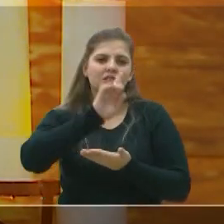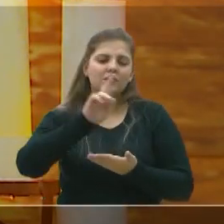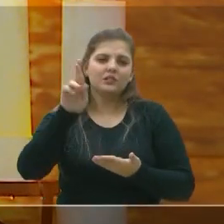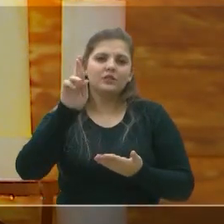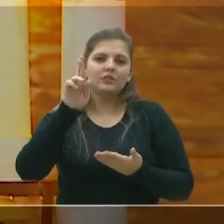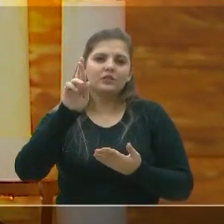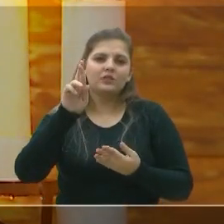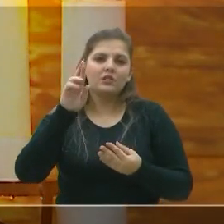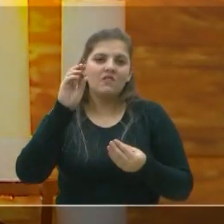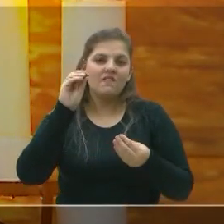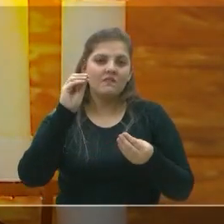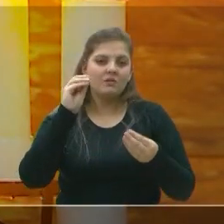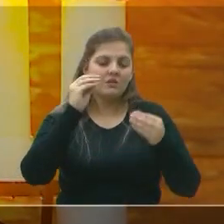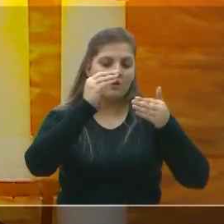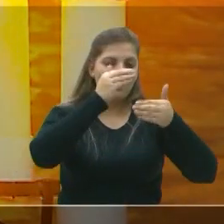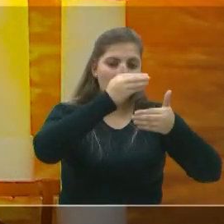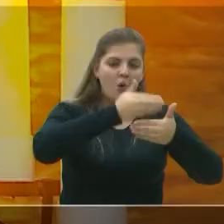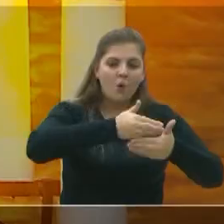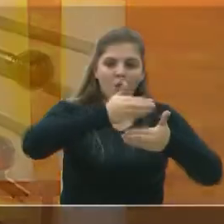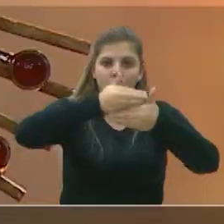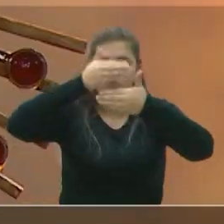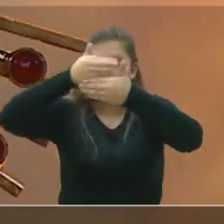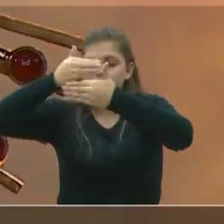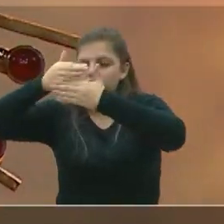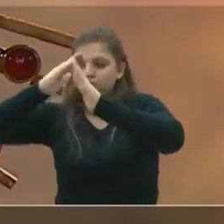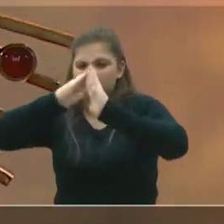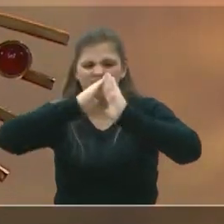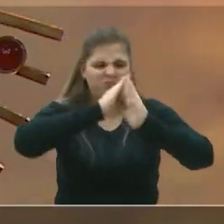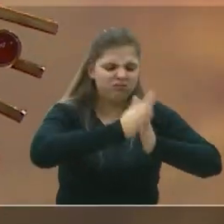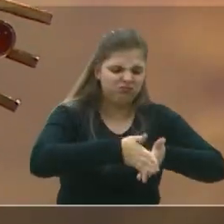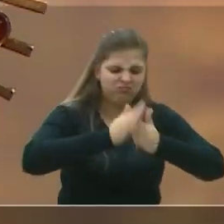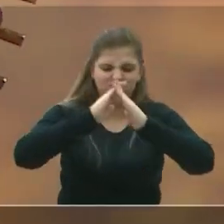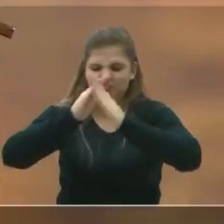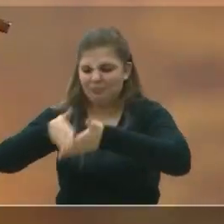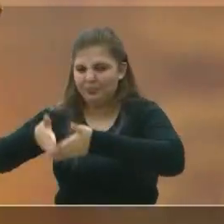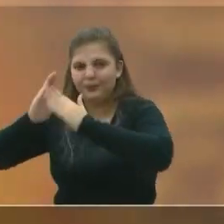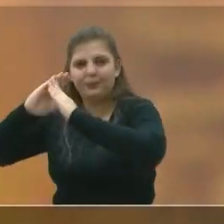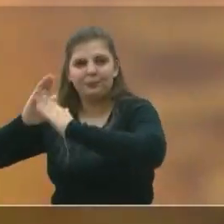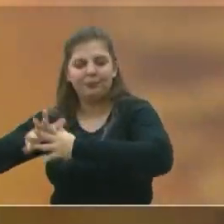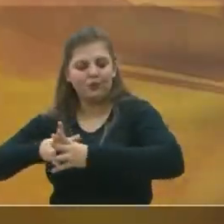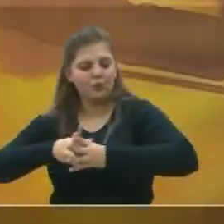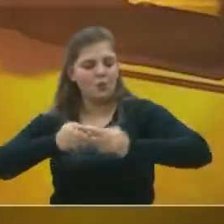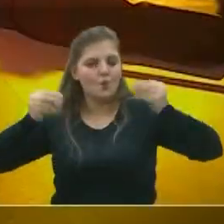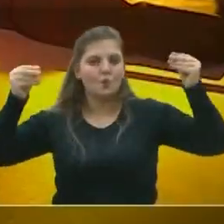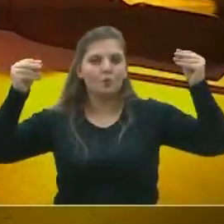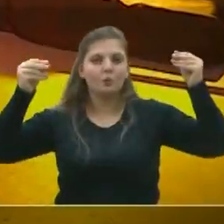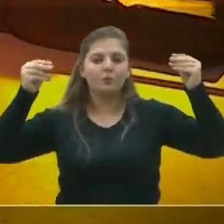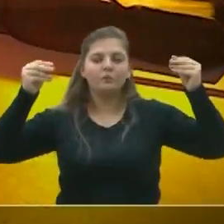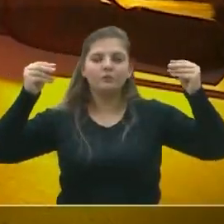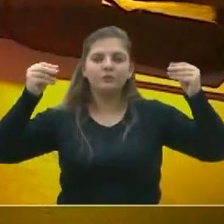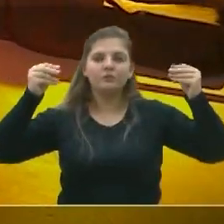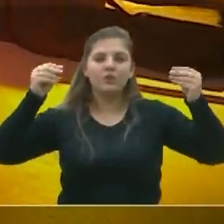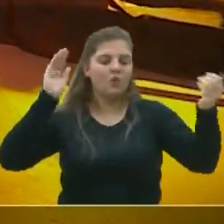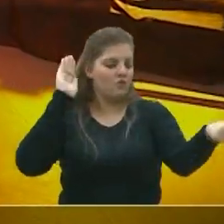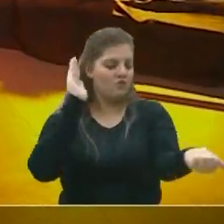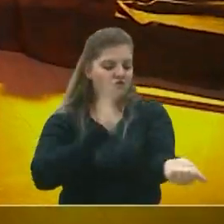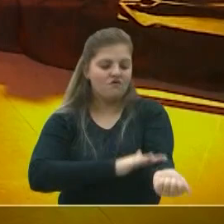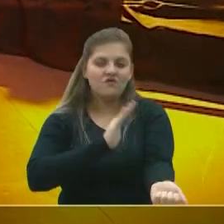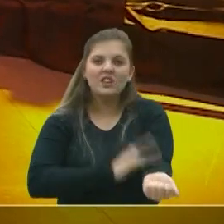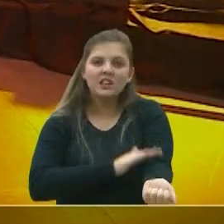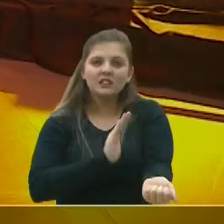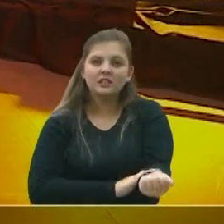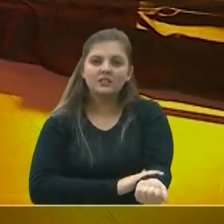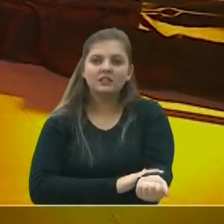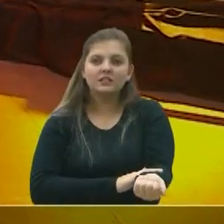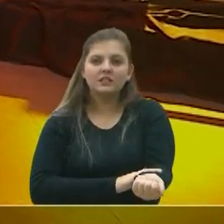Faz cair. As muralhas. Do vício.